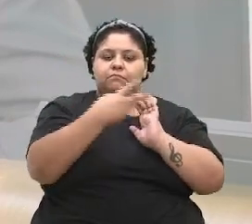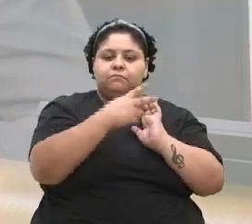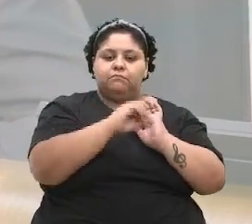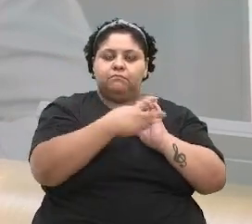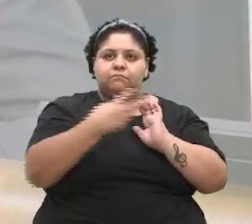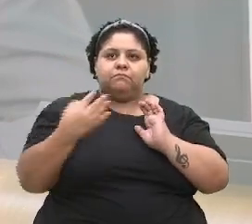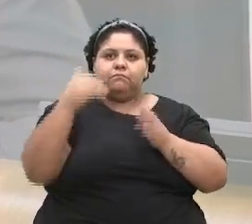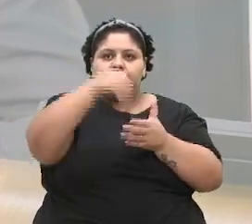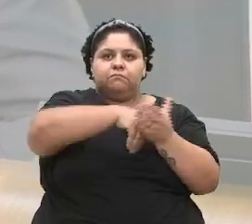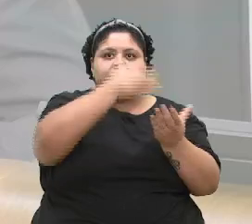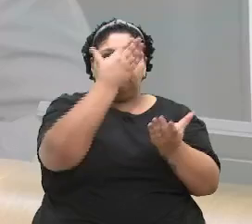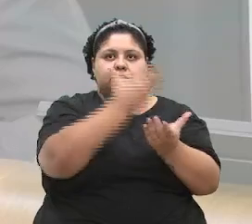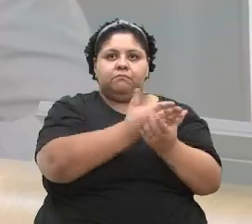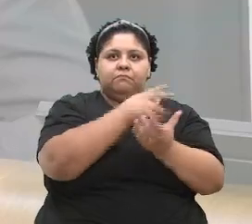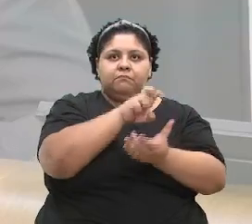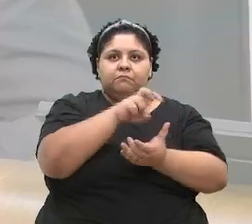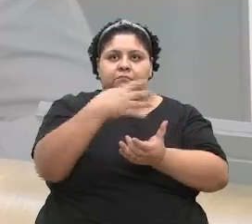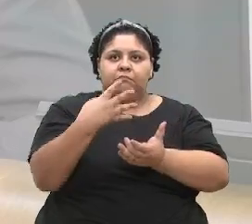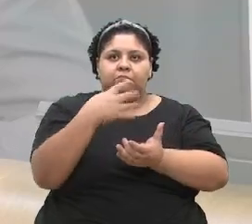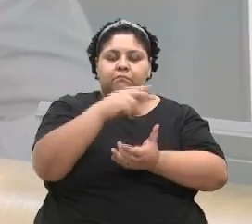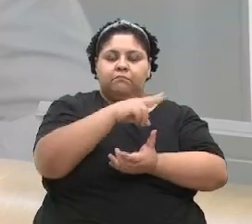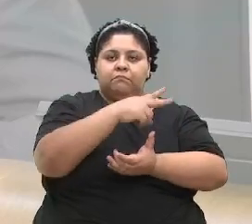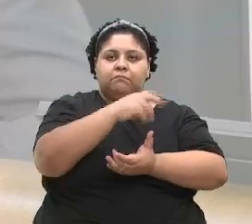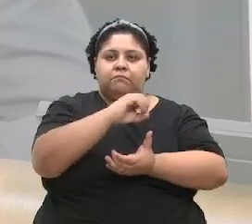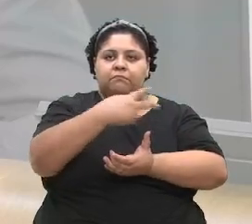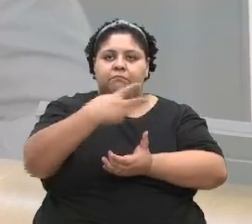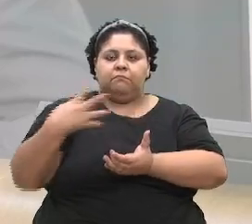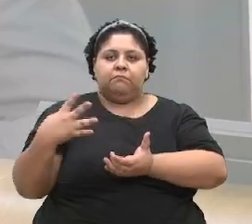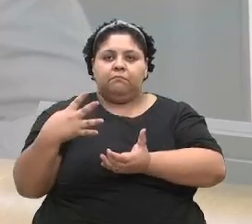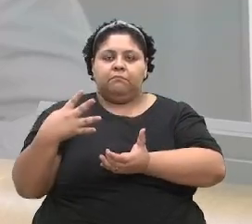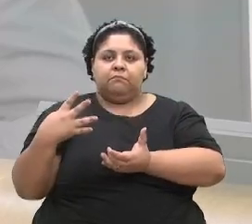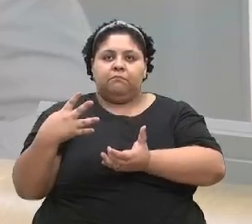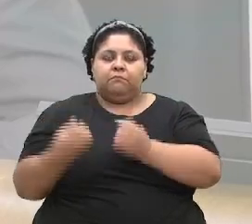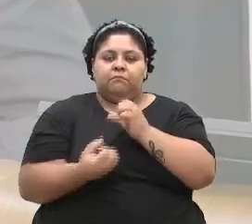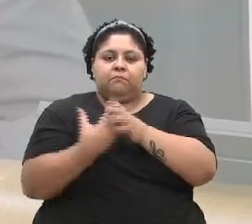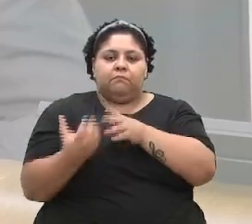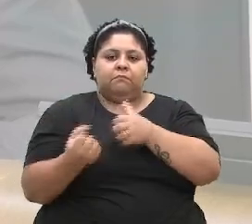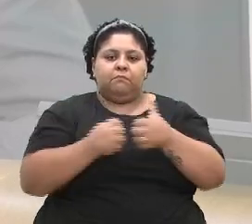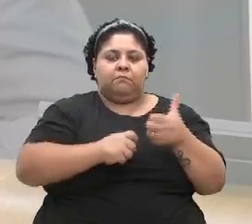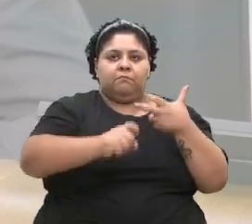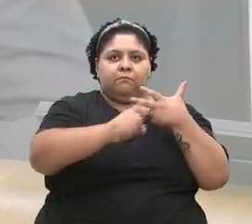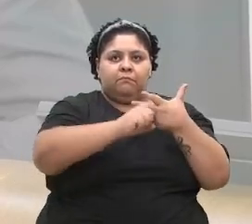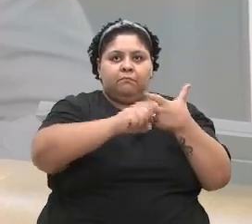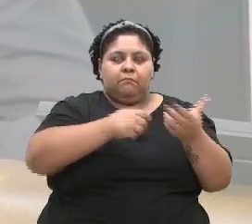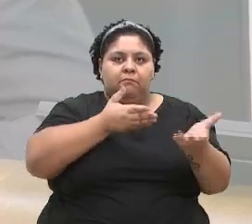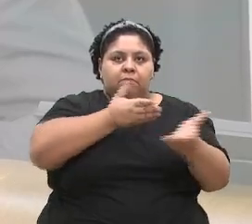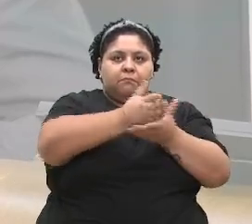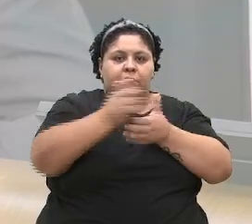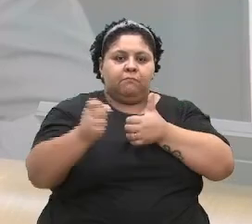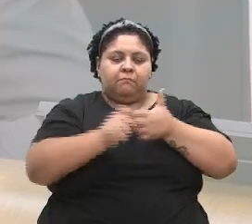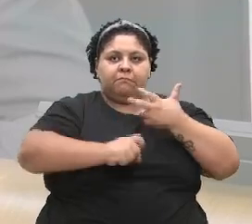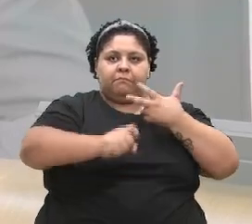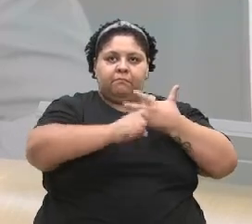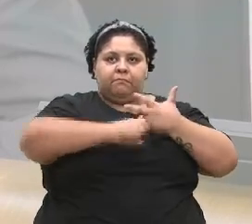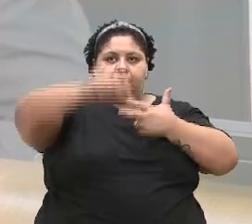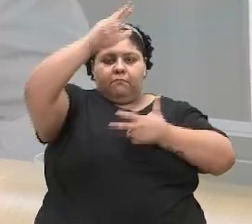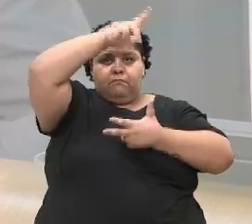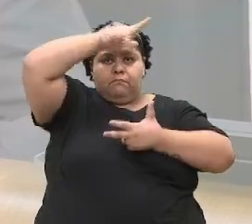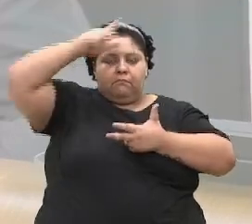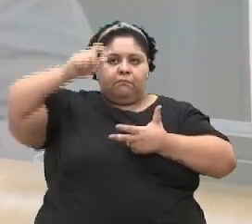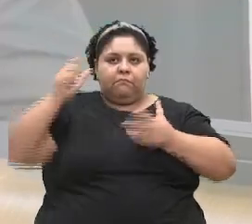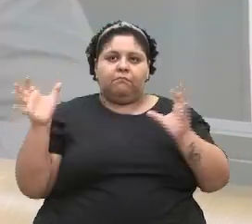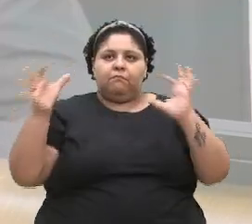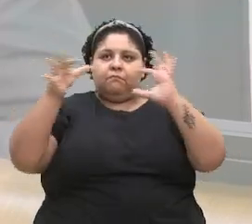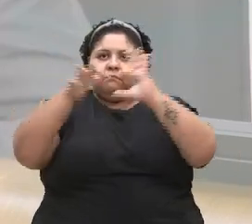38/2024, contido no processo número 54/2024, de autoria do Poder Executivo, que autoriza o Poder Executivo Municipal a firmar parceria